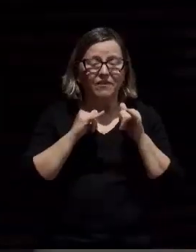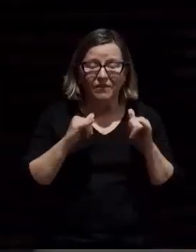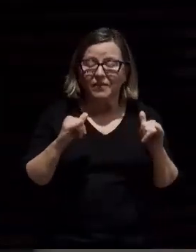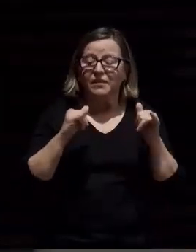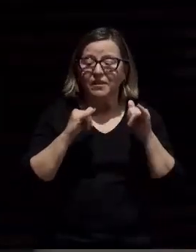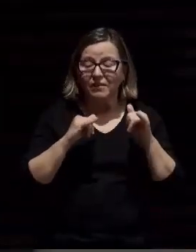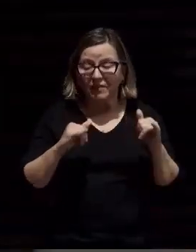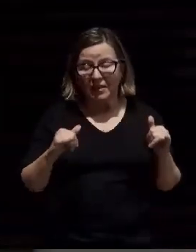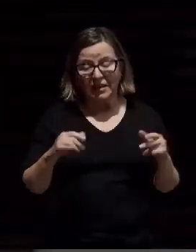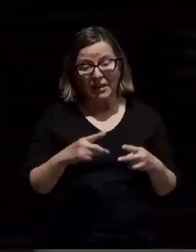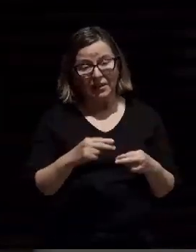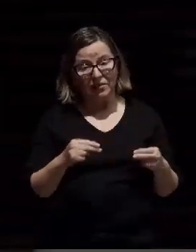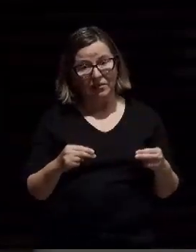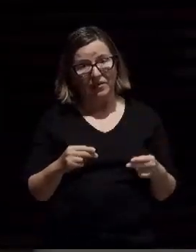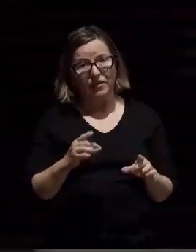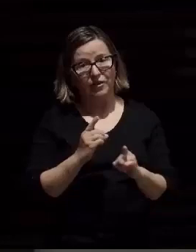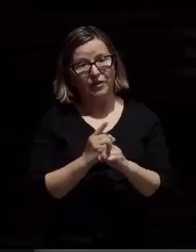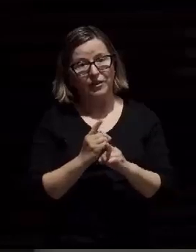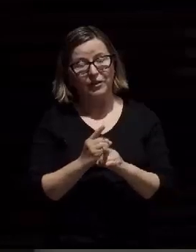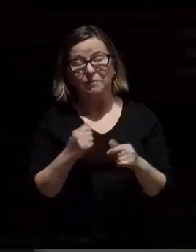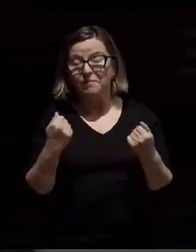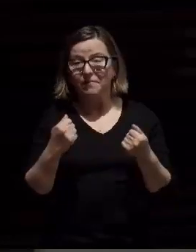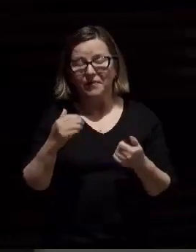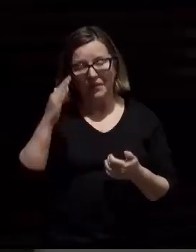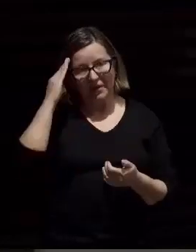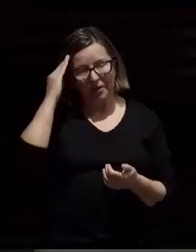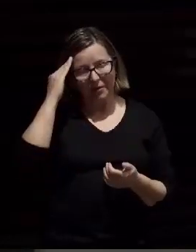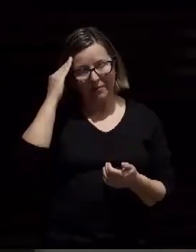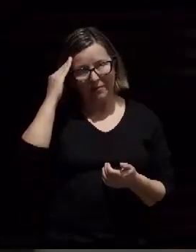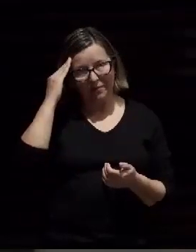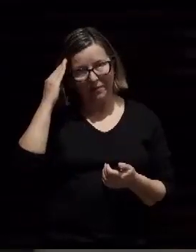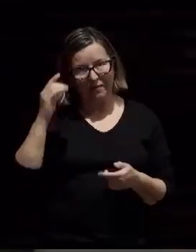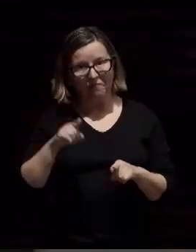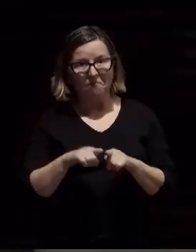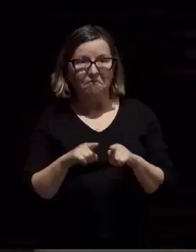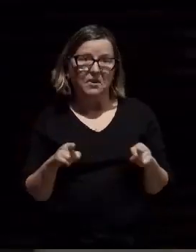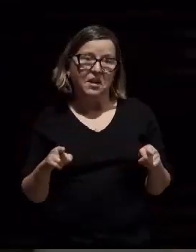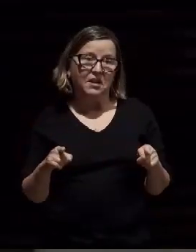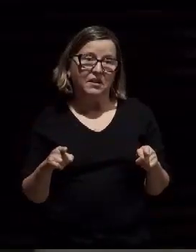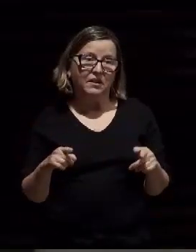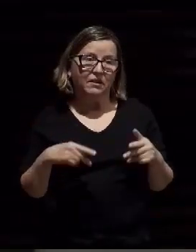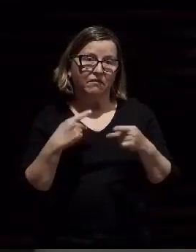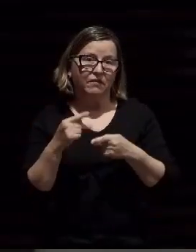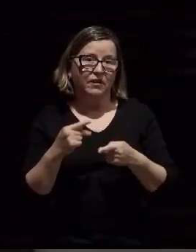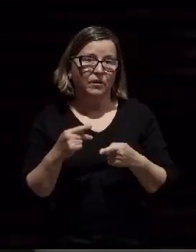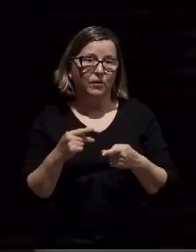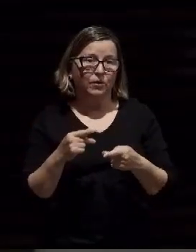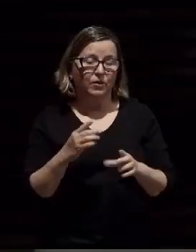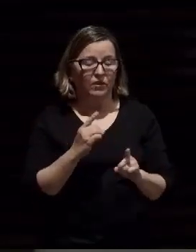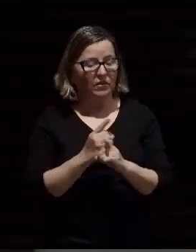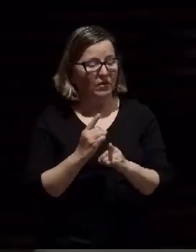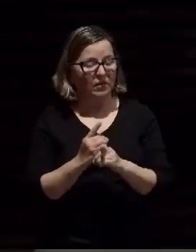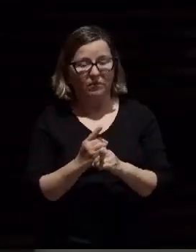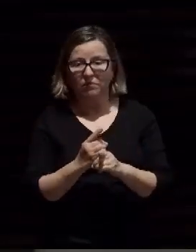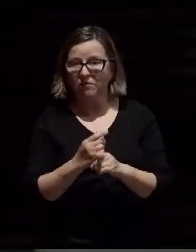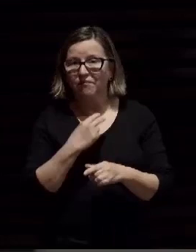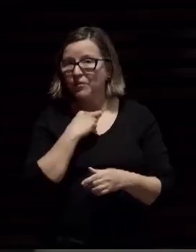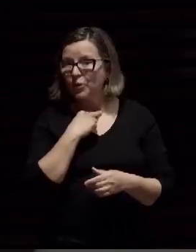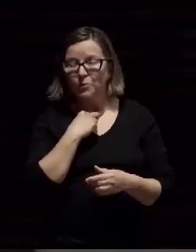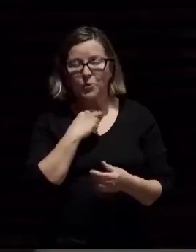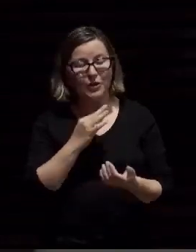saber? Ele disse que eles não podiam suportar agora.